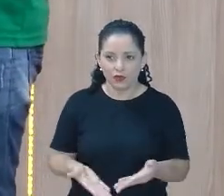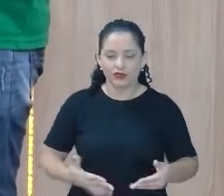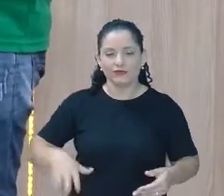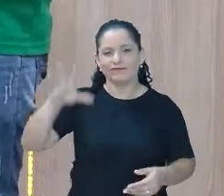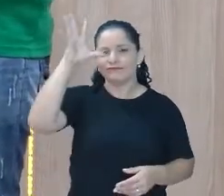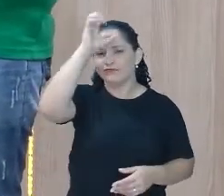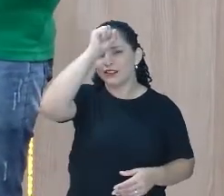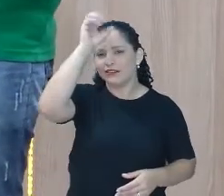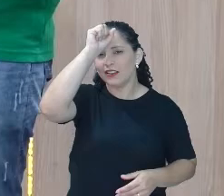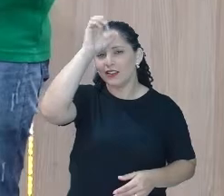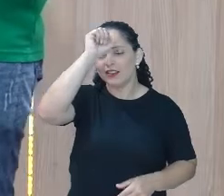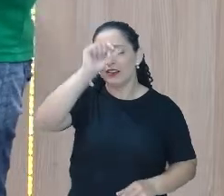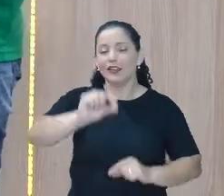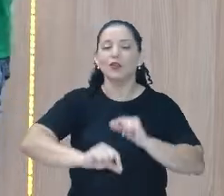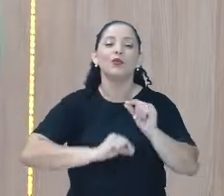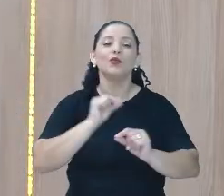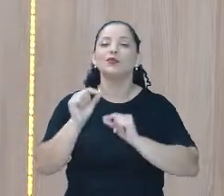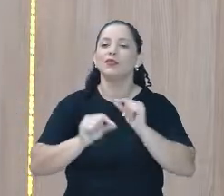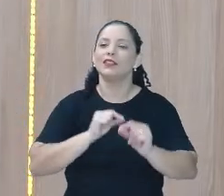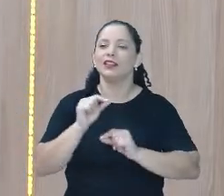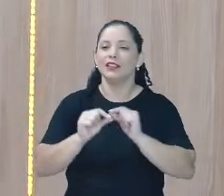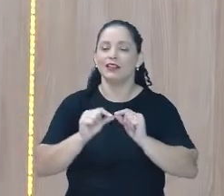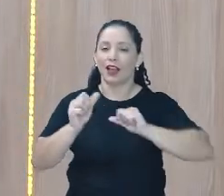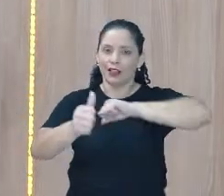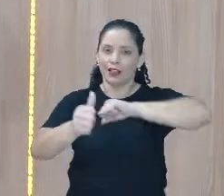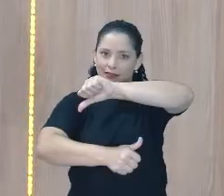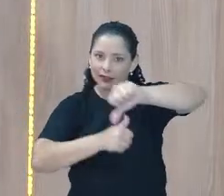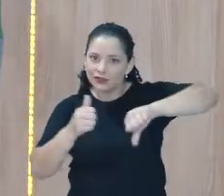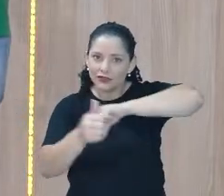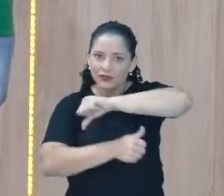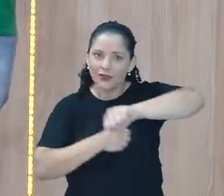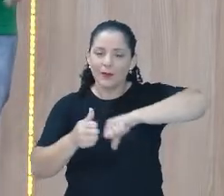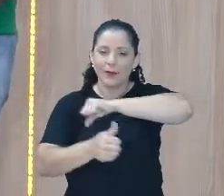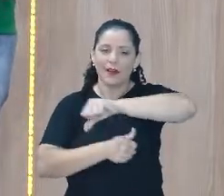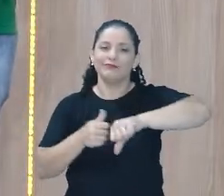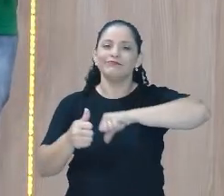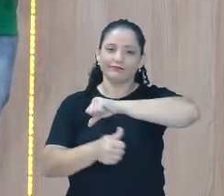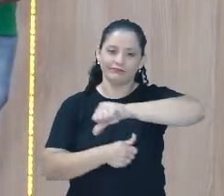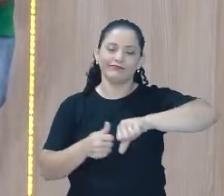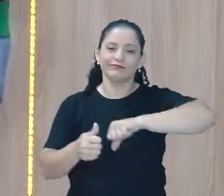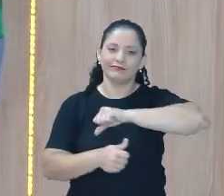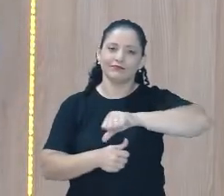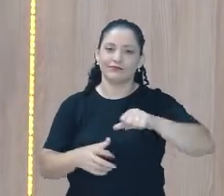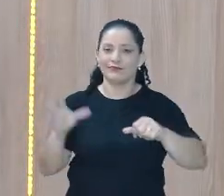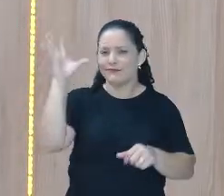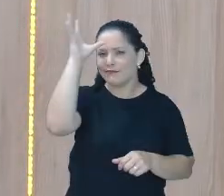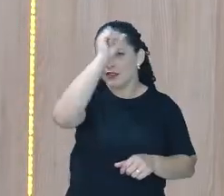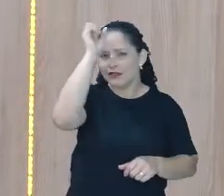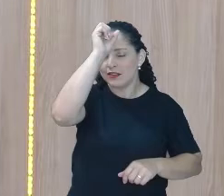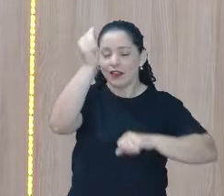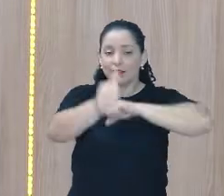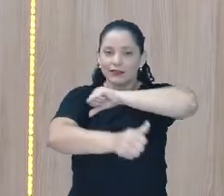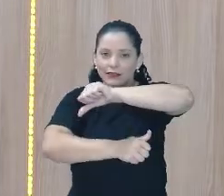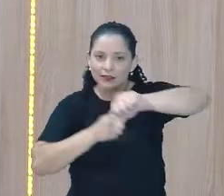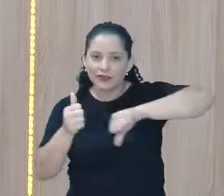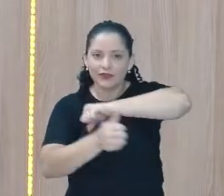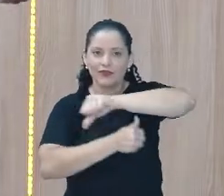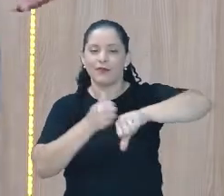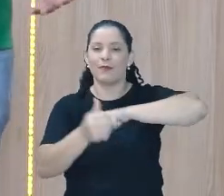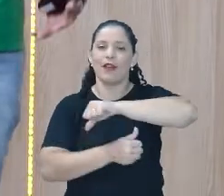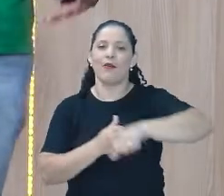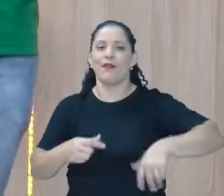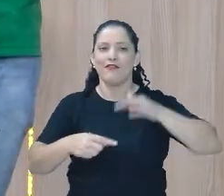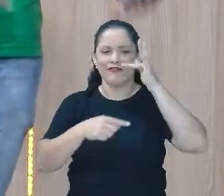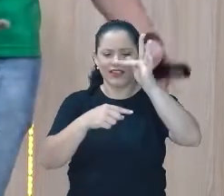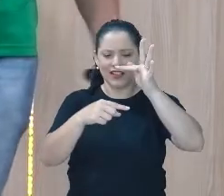hoje essa questão, tá? Da transformação, tá? Vamos aprender a transformar uma